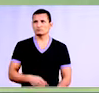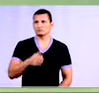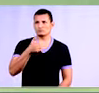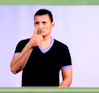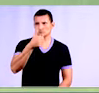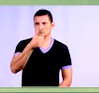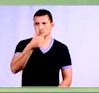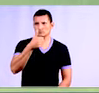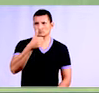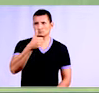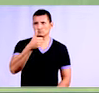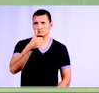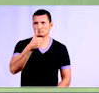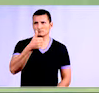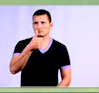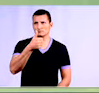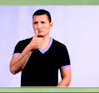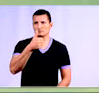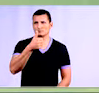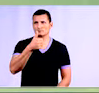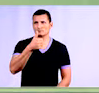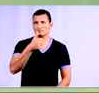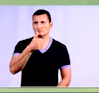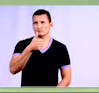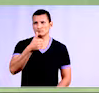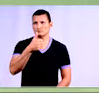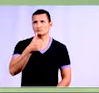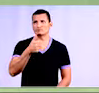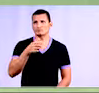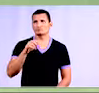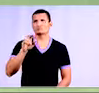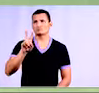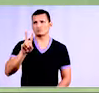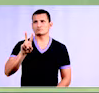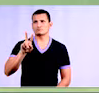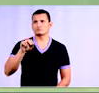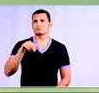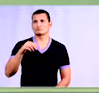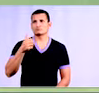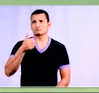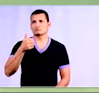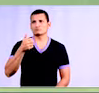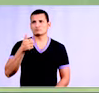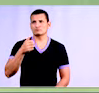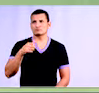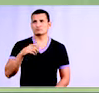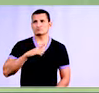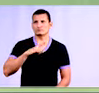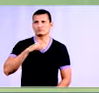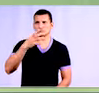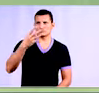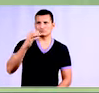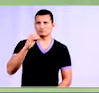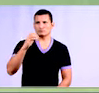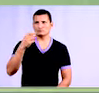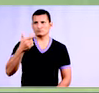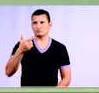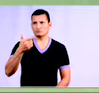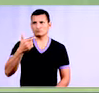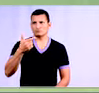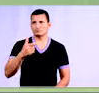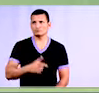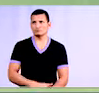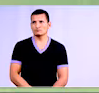1 seria, no caso, tá válida. Tá válida. Então tá na 402. Tá lá o B, ó. B está na